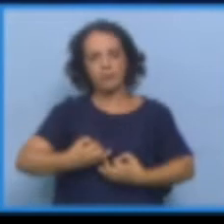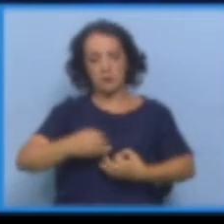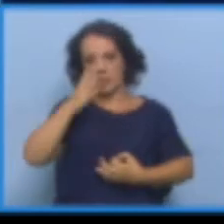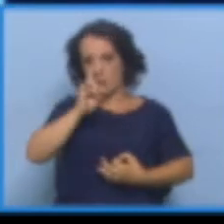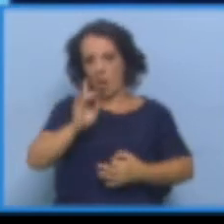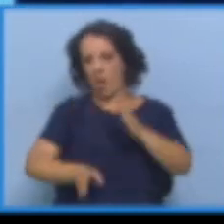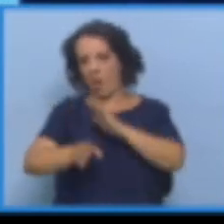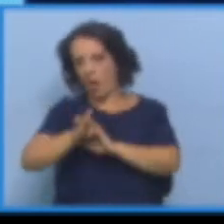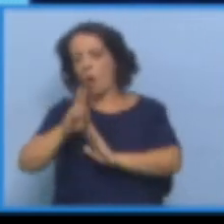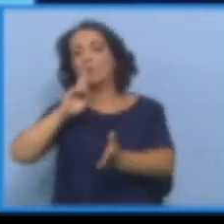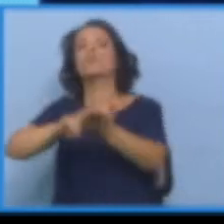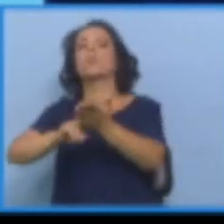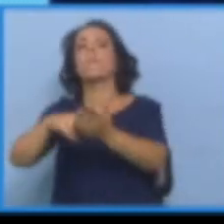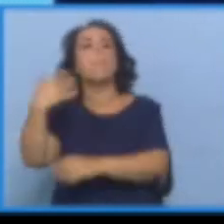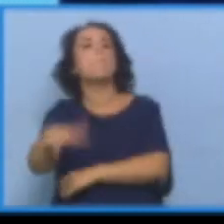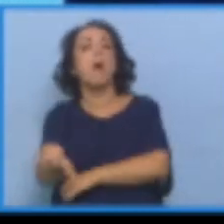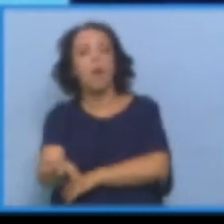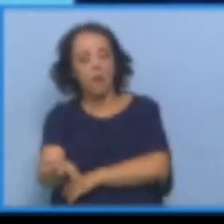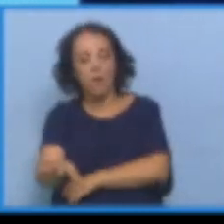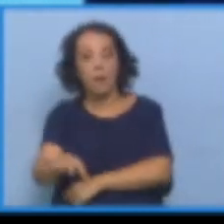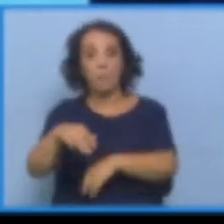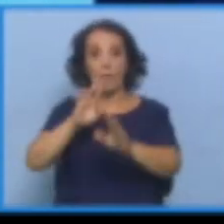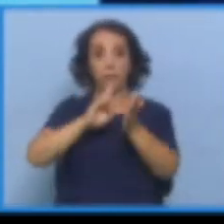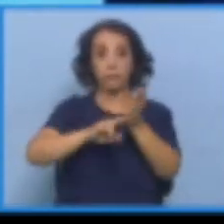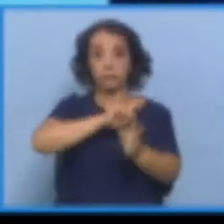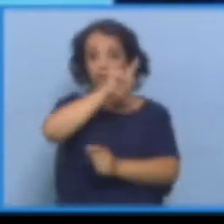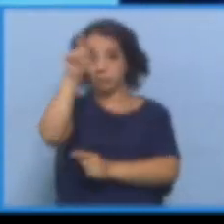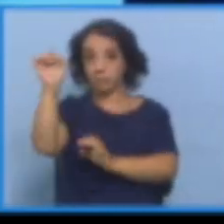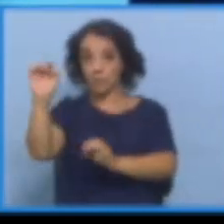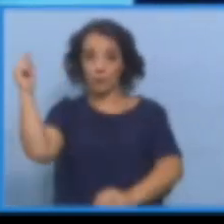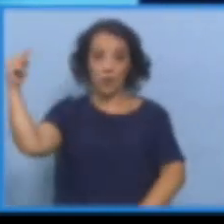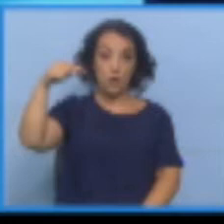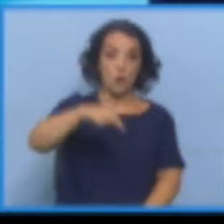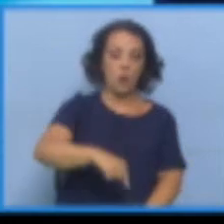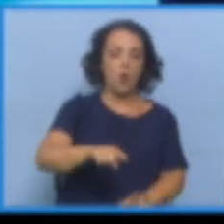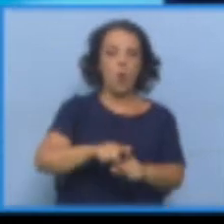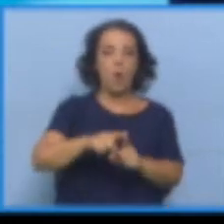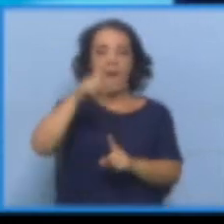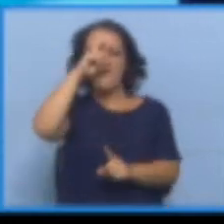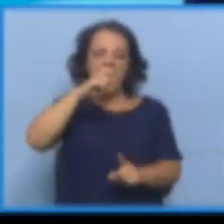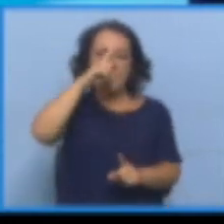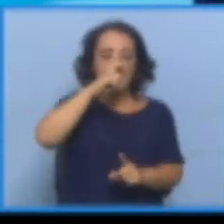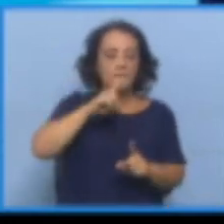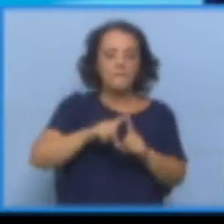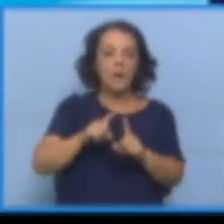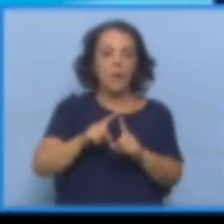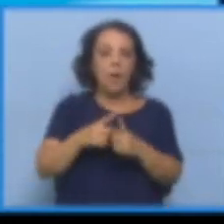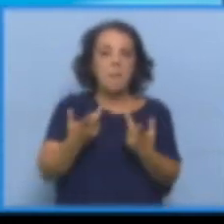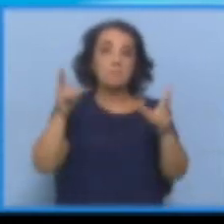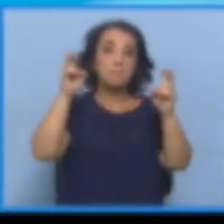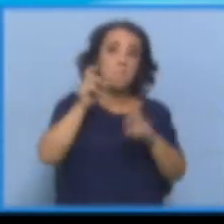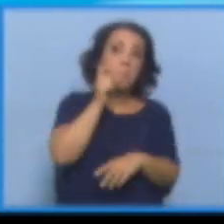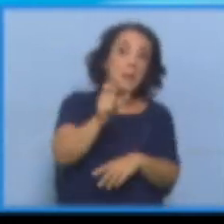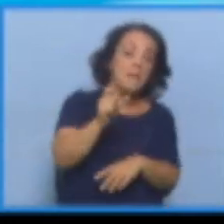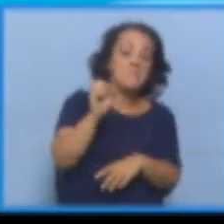partir pelo motivo errado. Mas eles quando regressam vêm mais, eu diria, desprendidos. Não sei se a palavra existe, mas se não